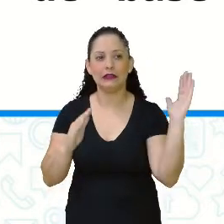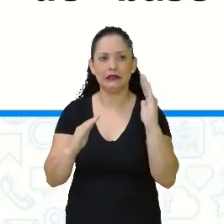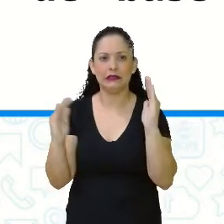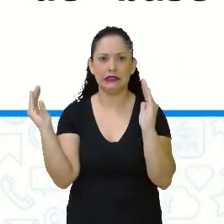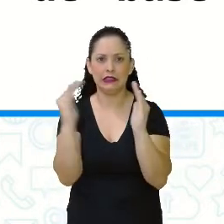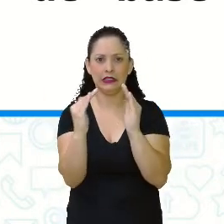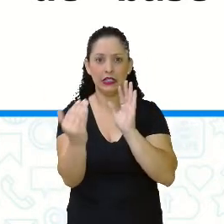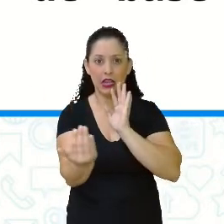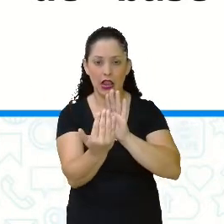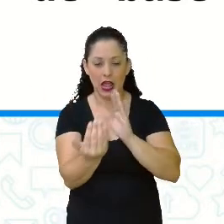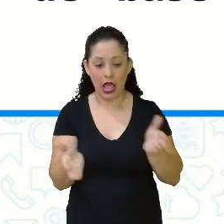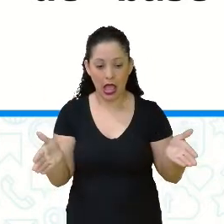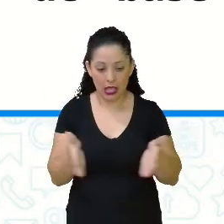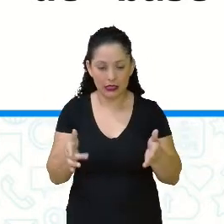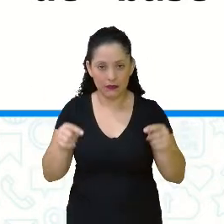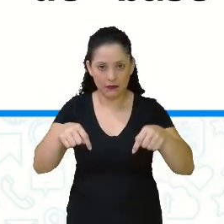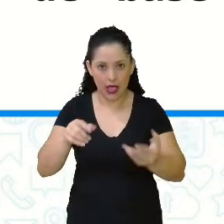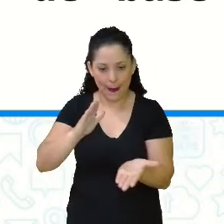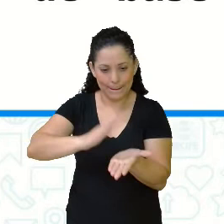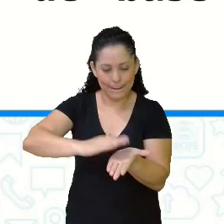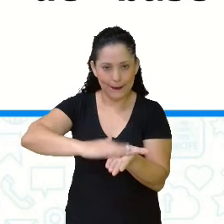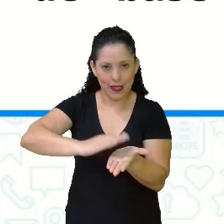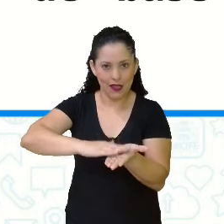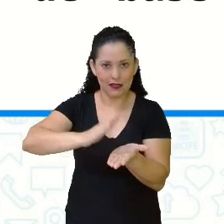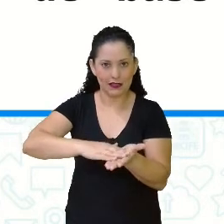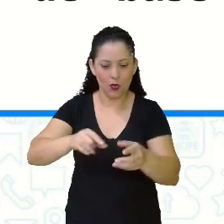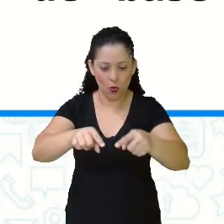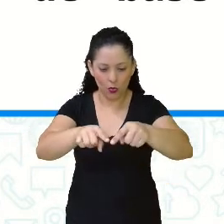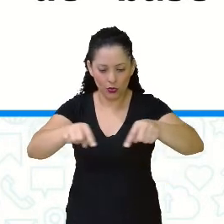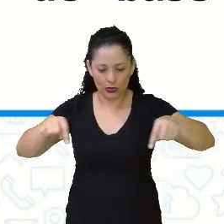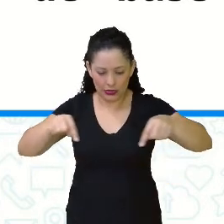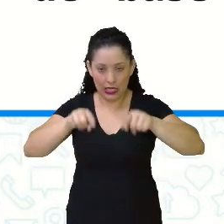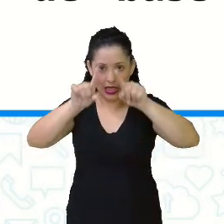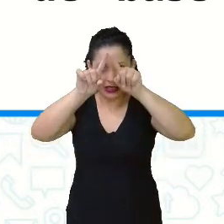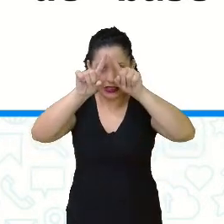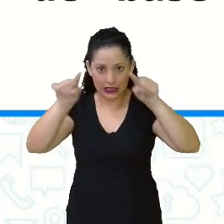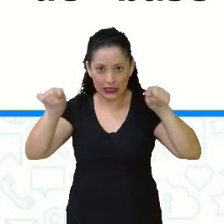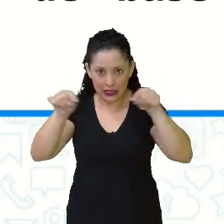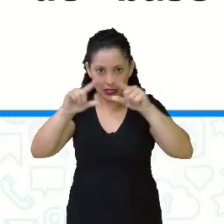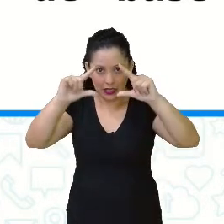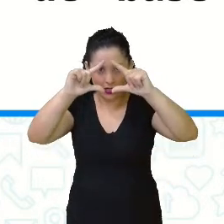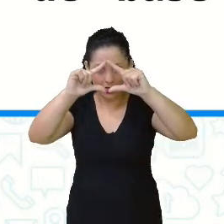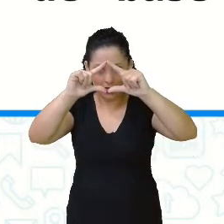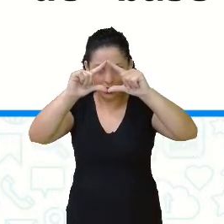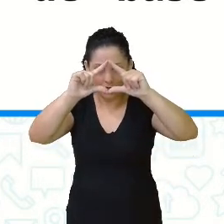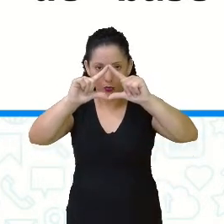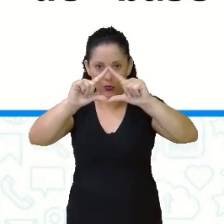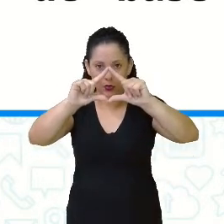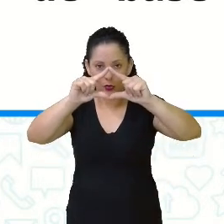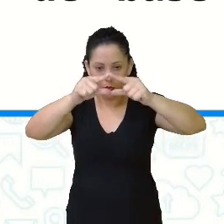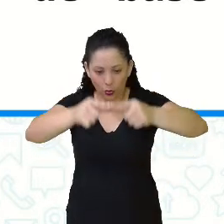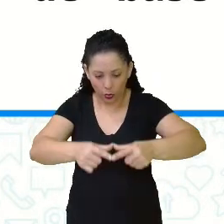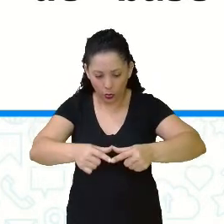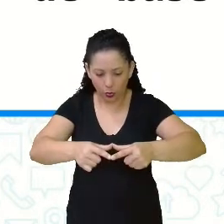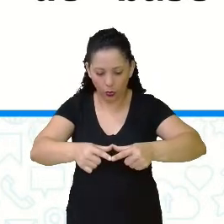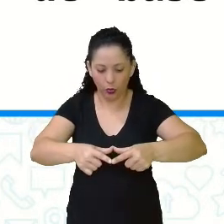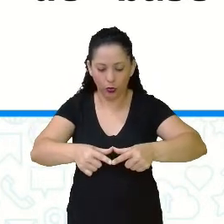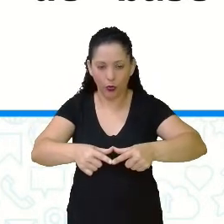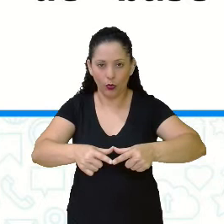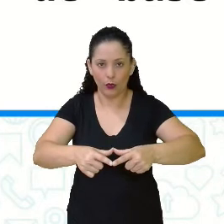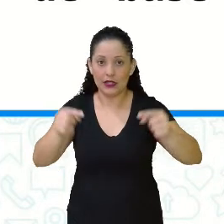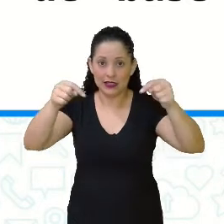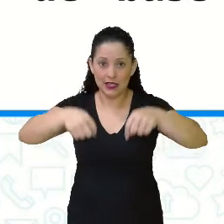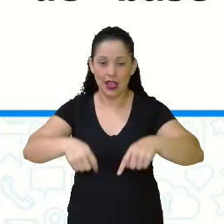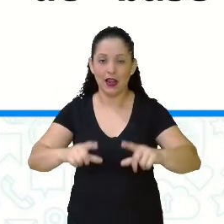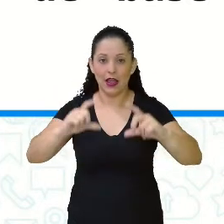Por exemplo, uma pirâmide cuja base é um triângulo é chamada de pirâmide de base triangular. Se a